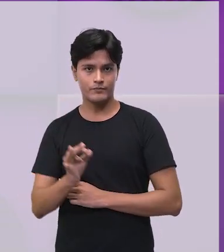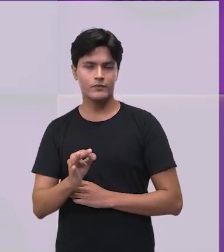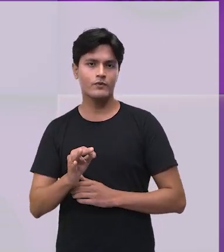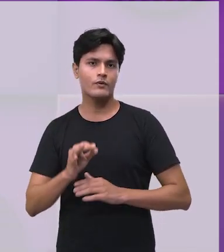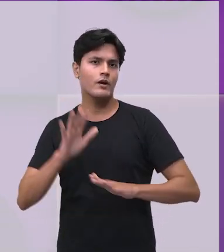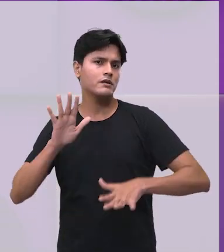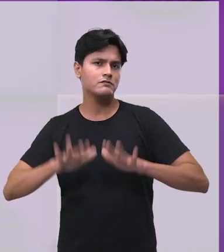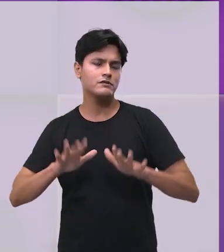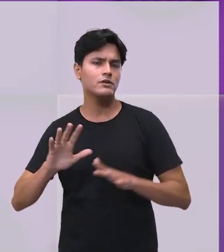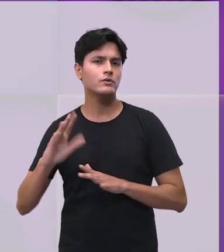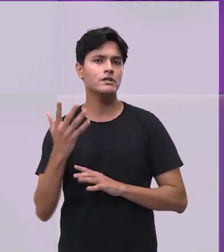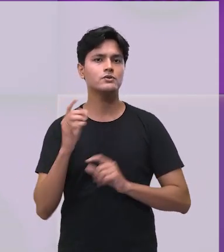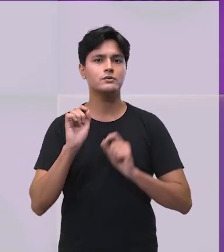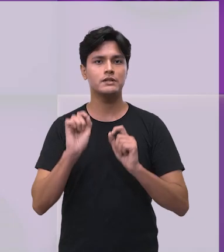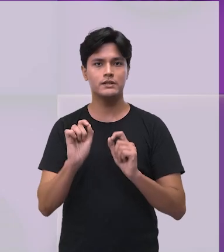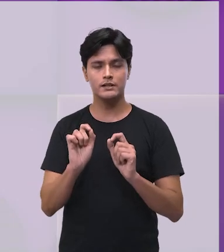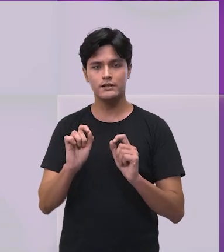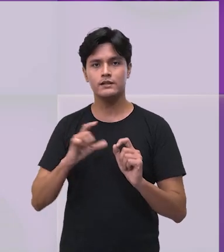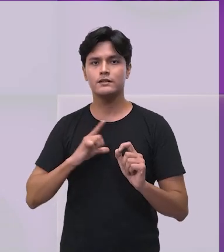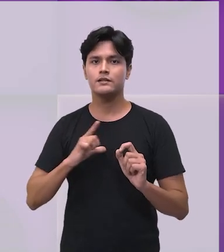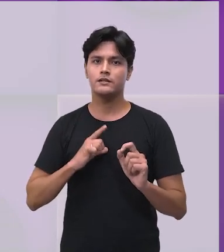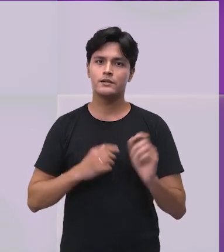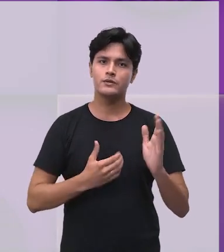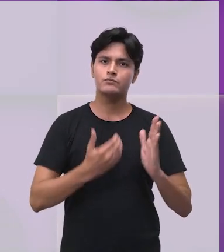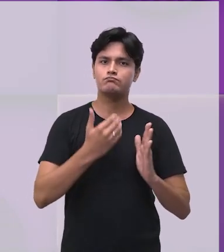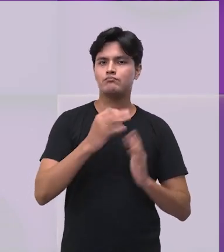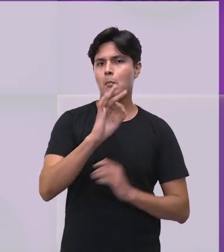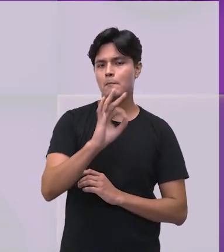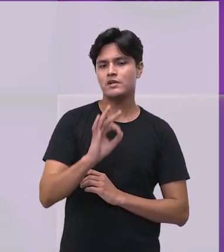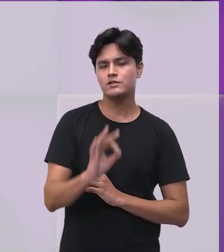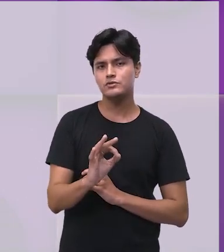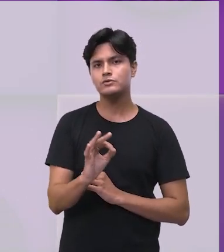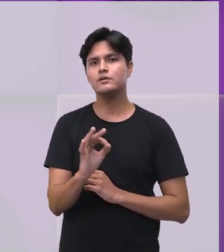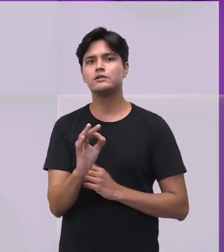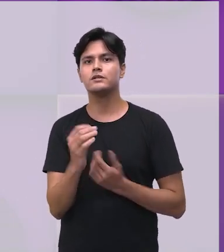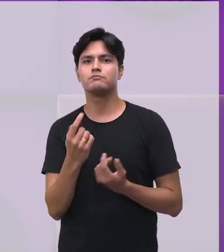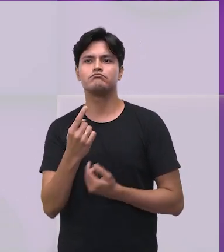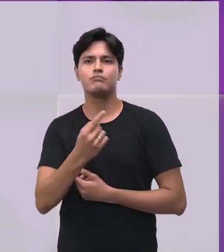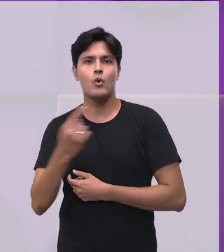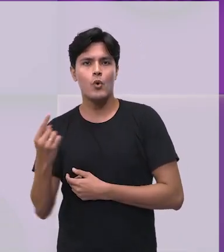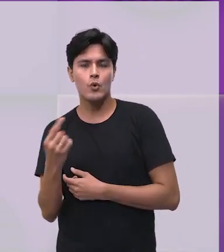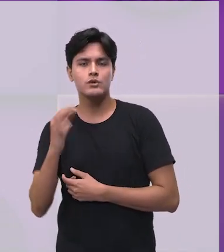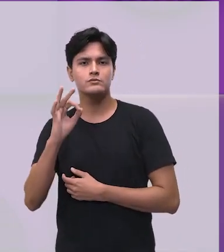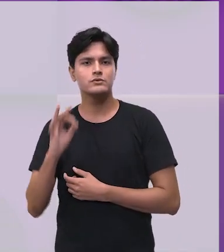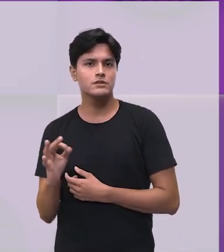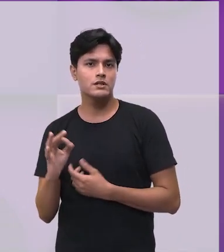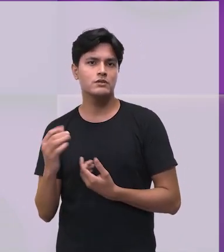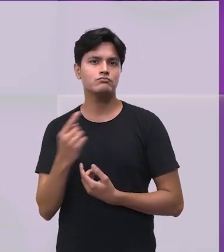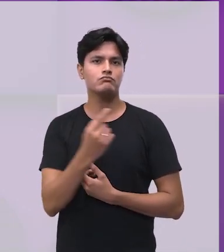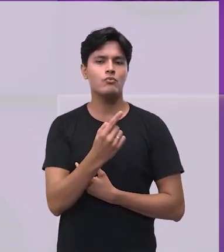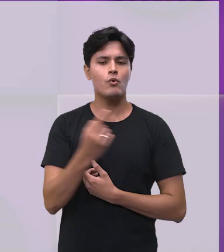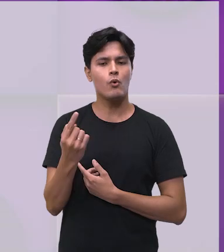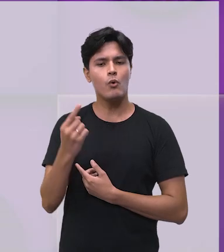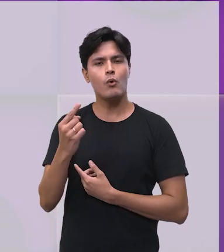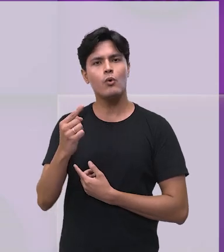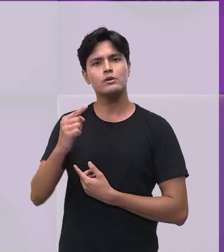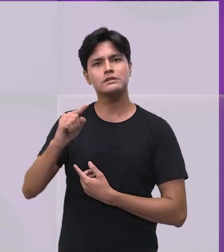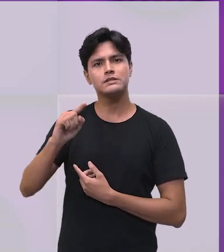vezes pode acontecer de um percentual ser de 11%, 11,5%,